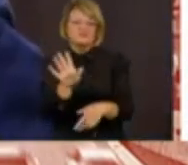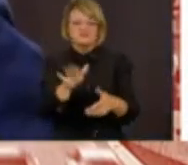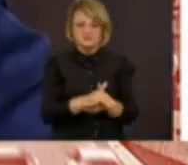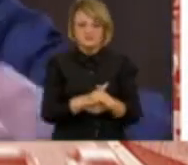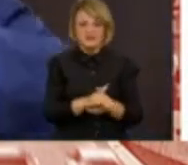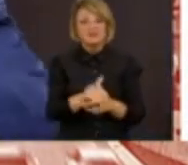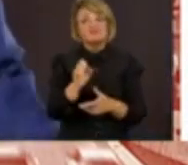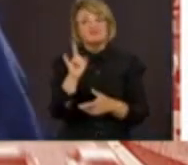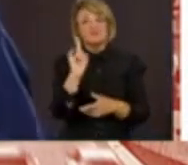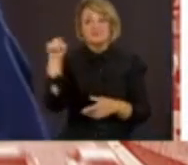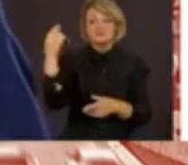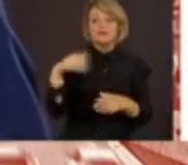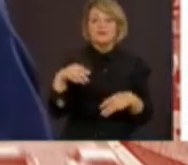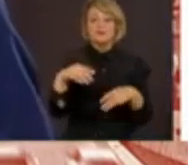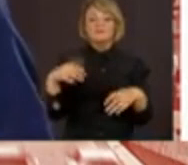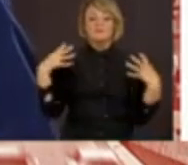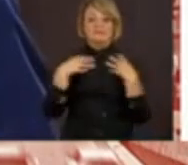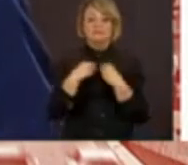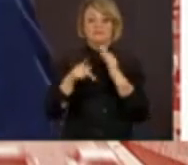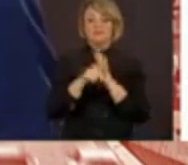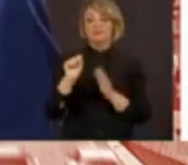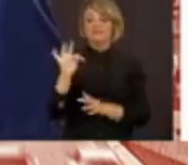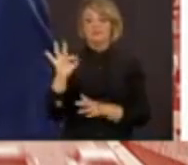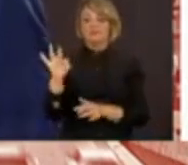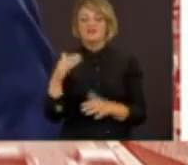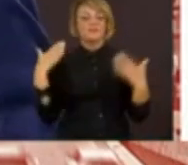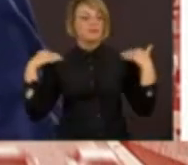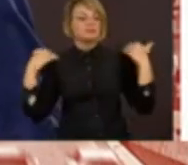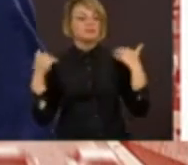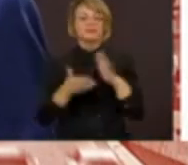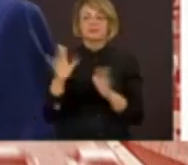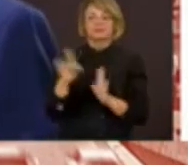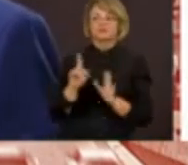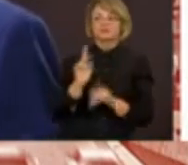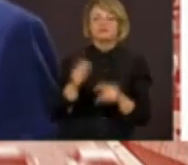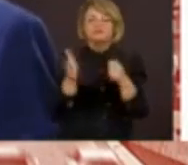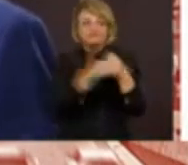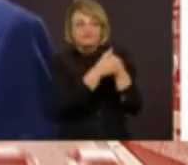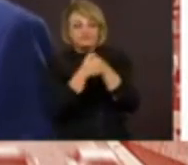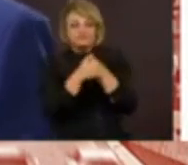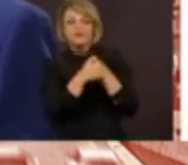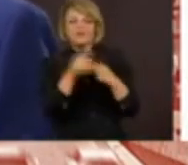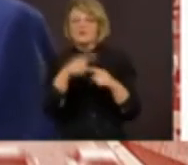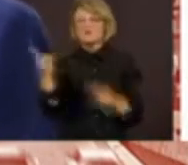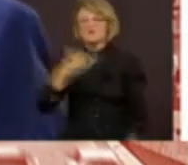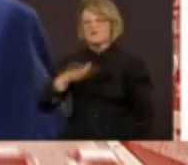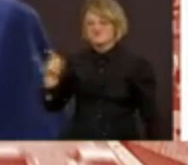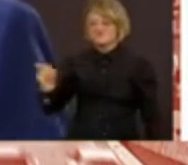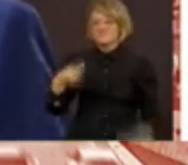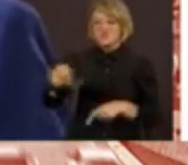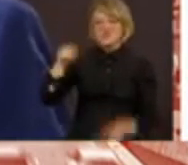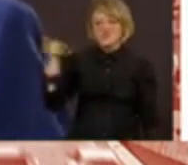questão jurídica mesmo, discutir Estado Democrático de Direito, discutir premissas do direito, que é o princípio da publicidade, da